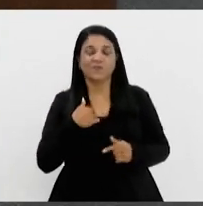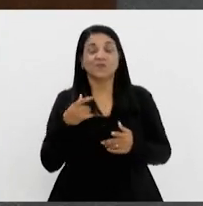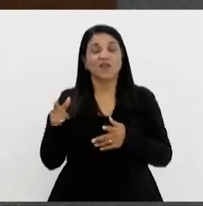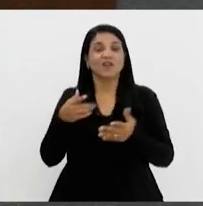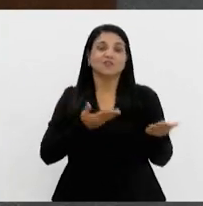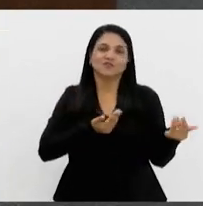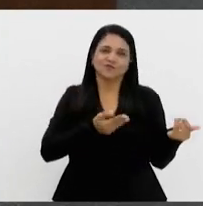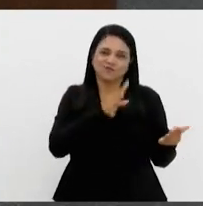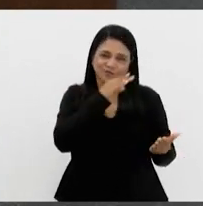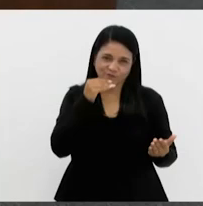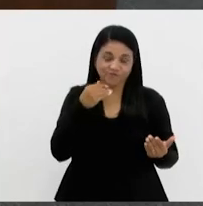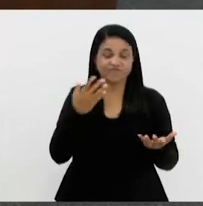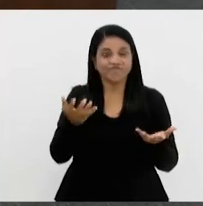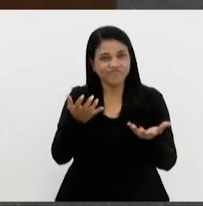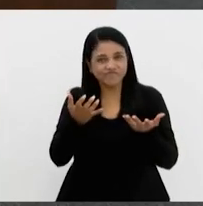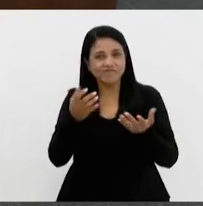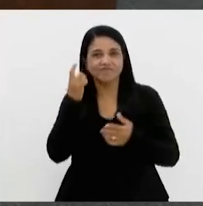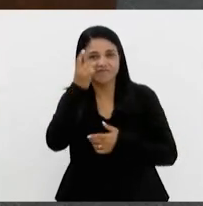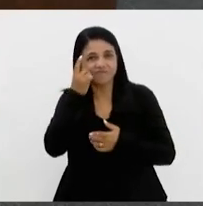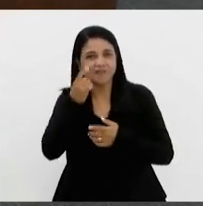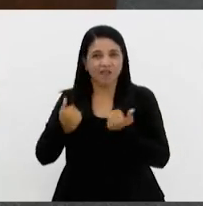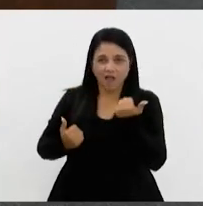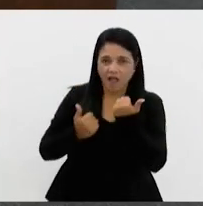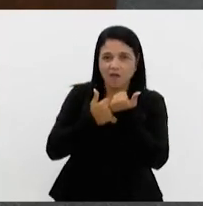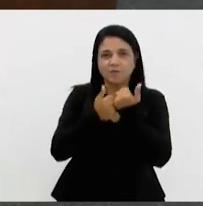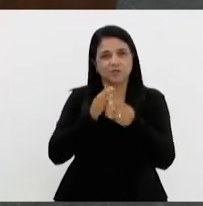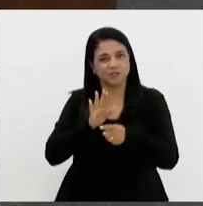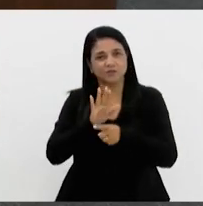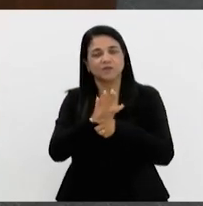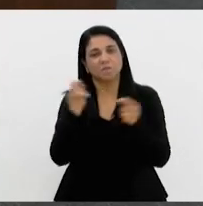todo deputado que quiser pode apoiá-los.